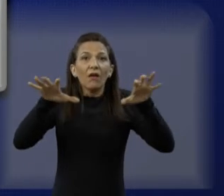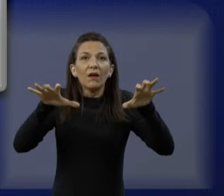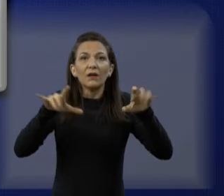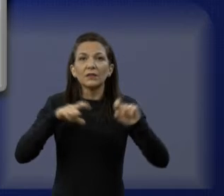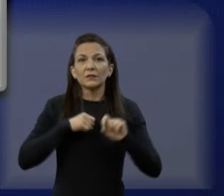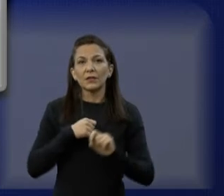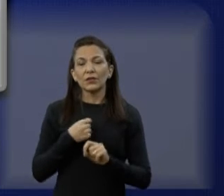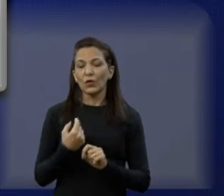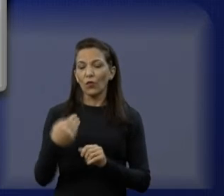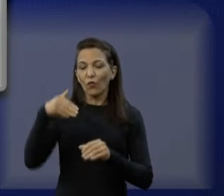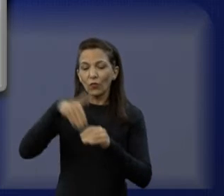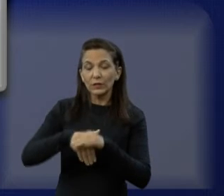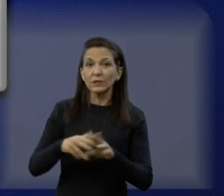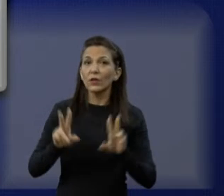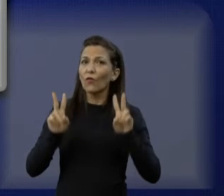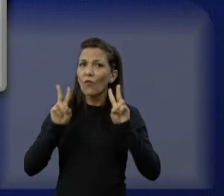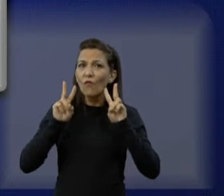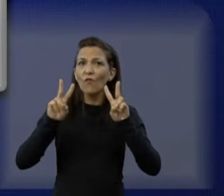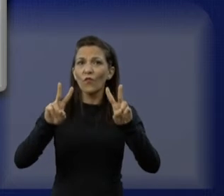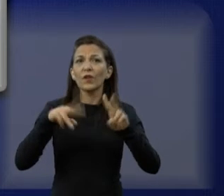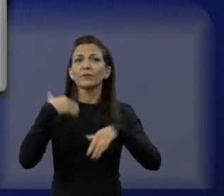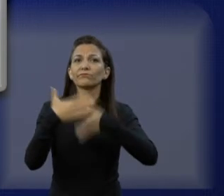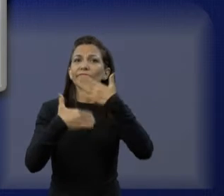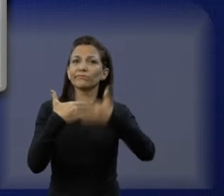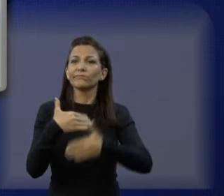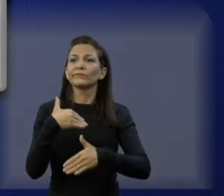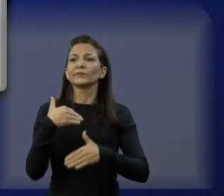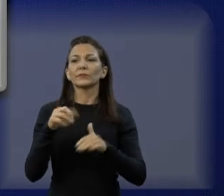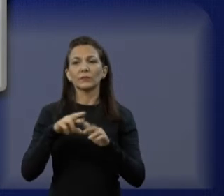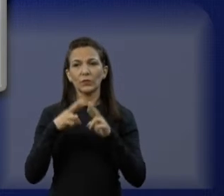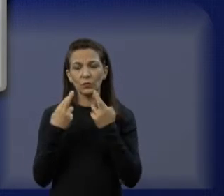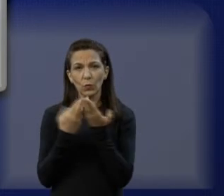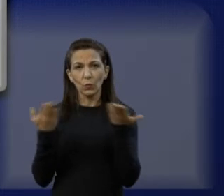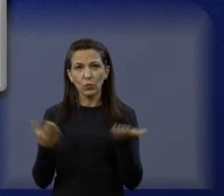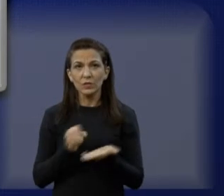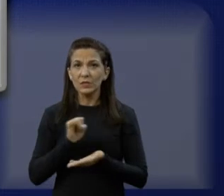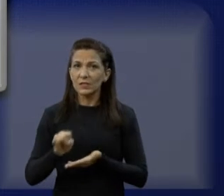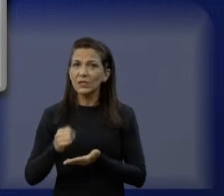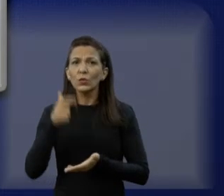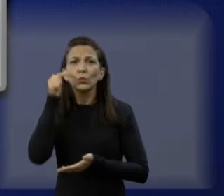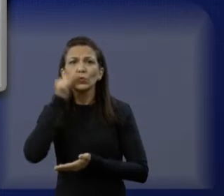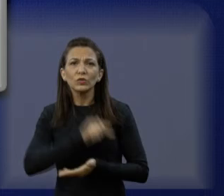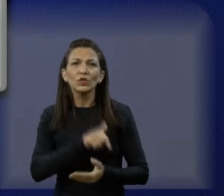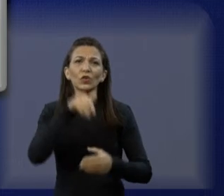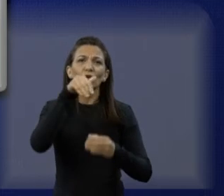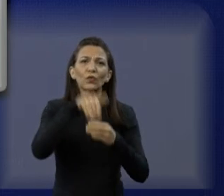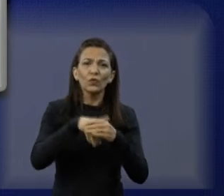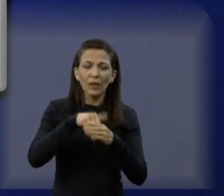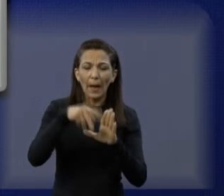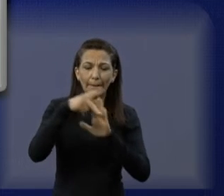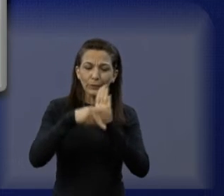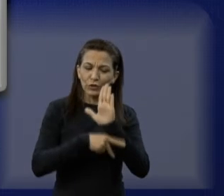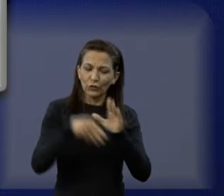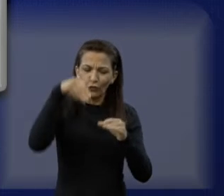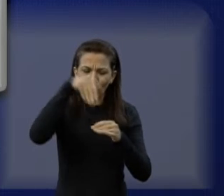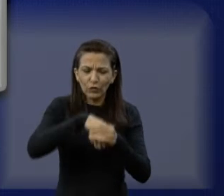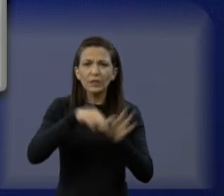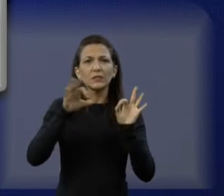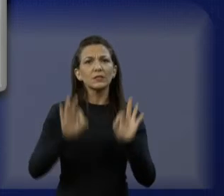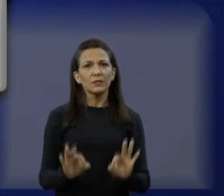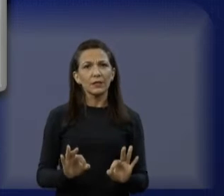assista votação você que está nos ouvindo no desenrolar dessa seção se é que vão ter peito para deixar esse projeto ser votado